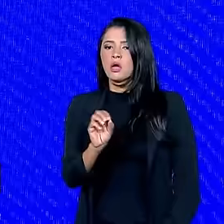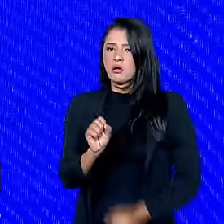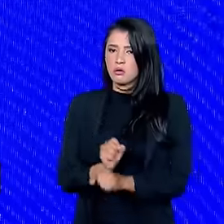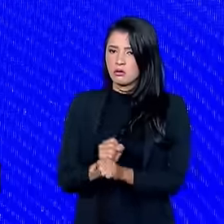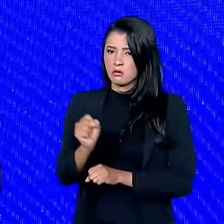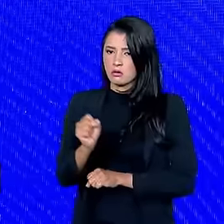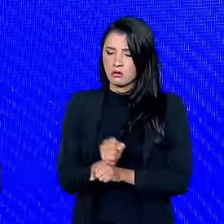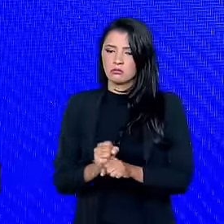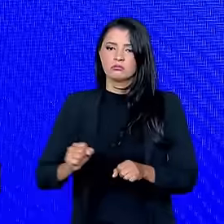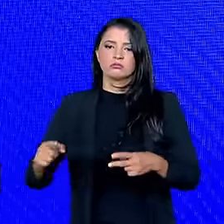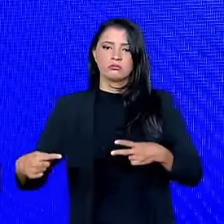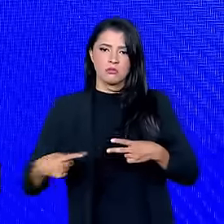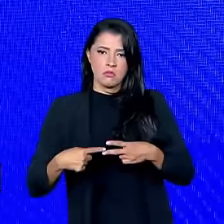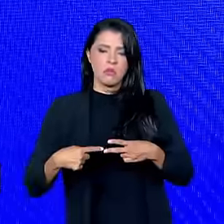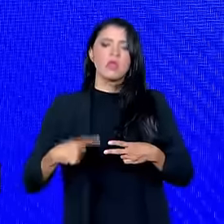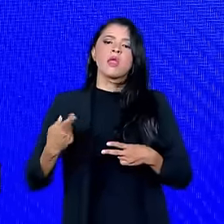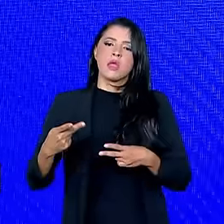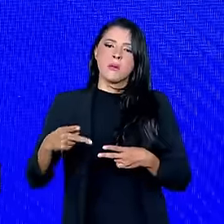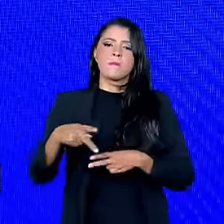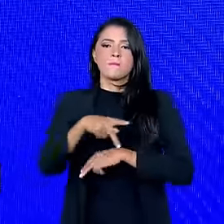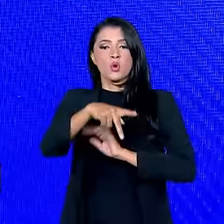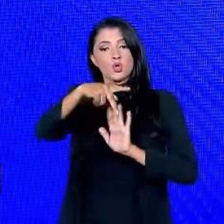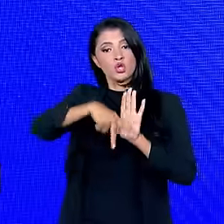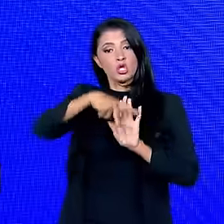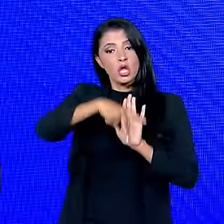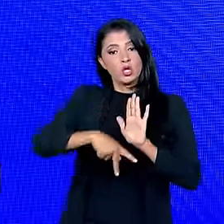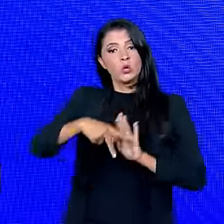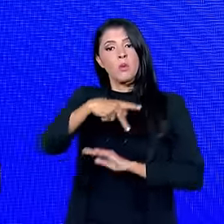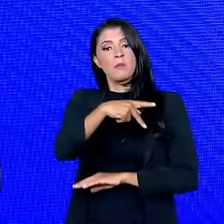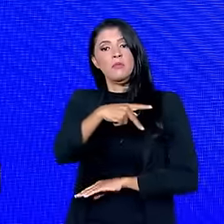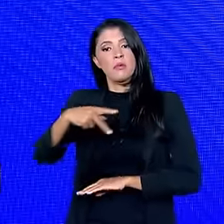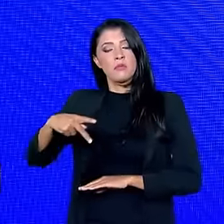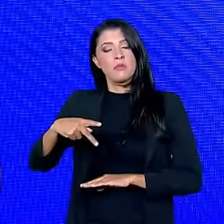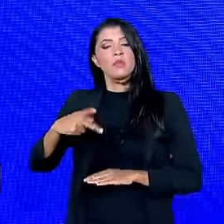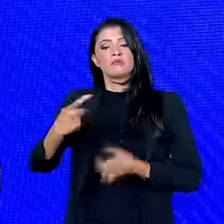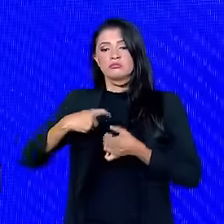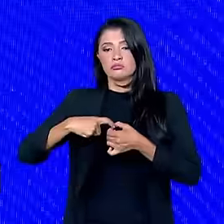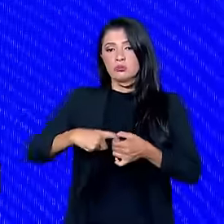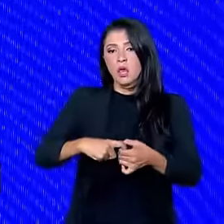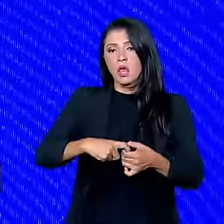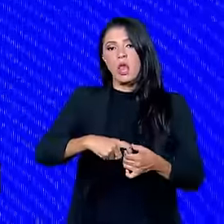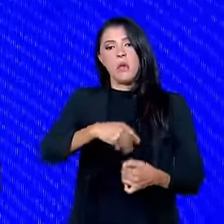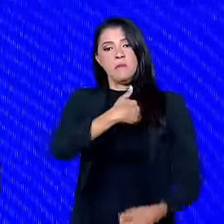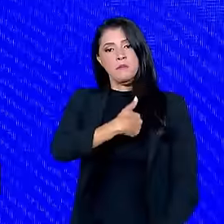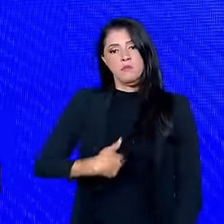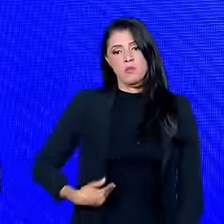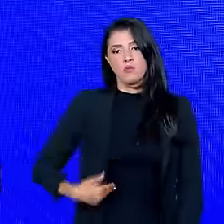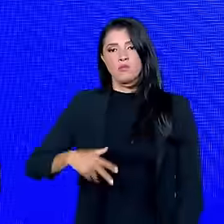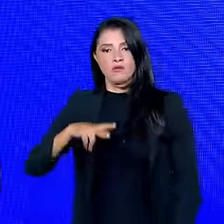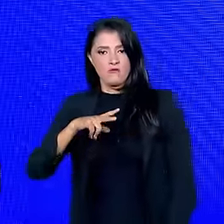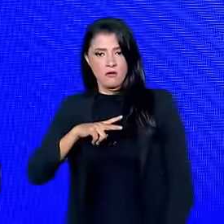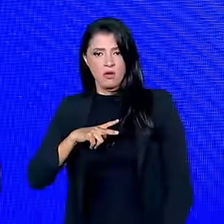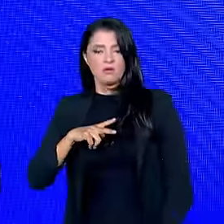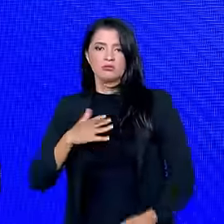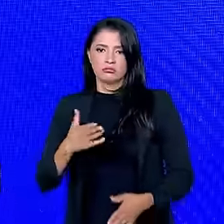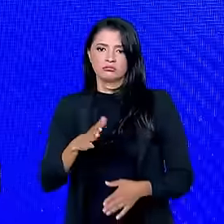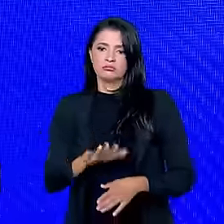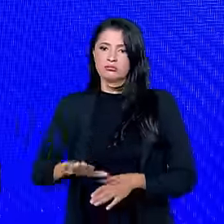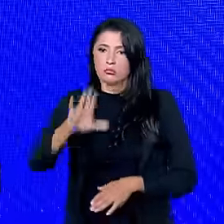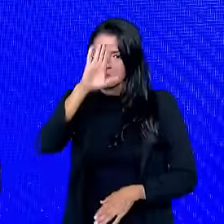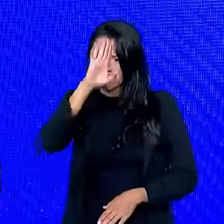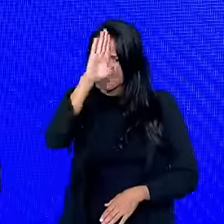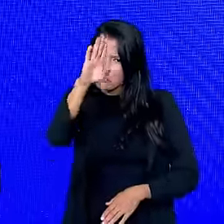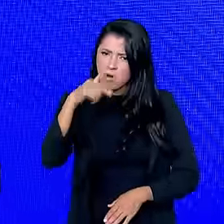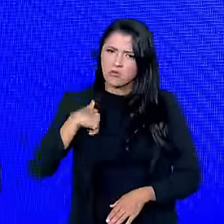de projetos de PPP, parceria público-privado. As áreas principais, que